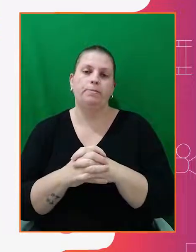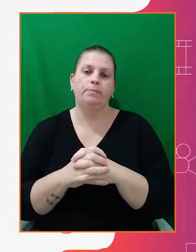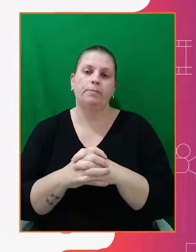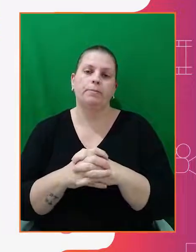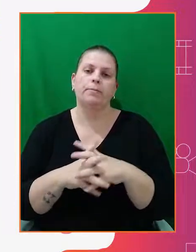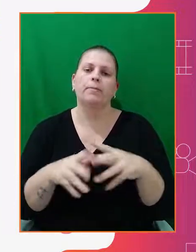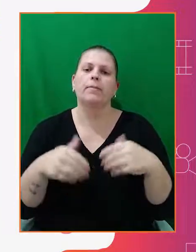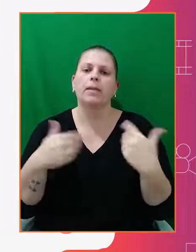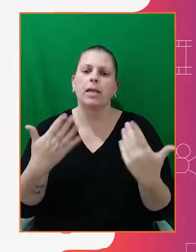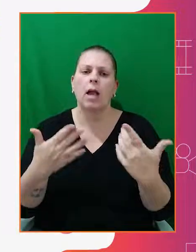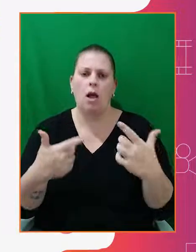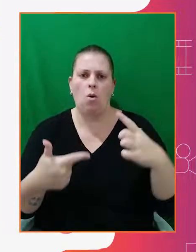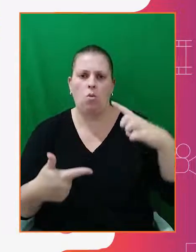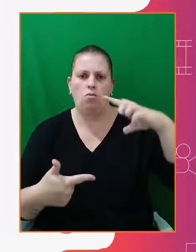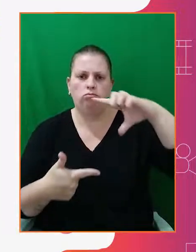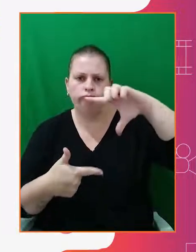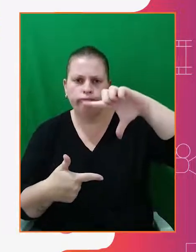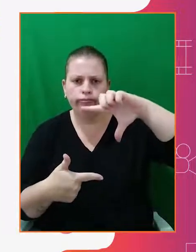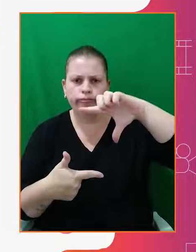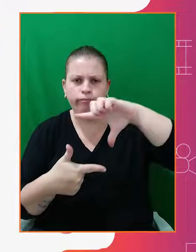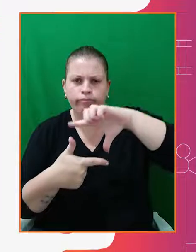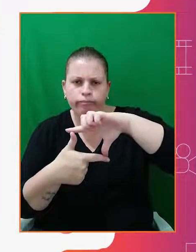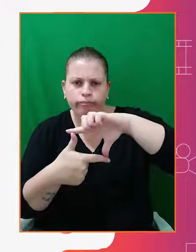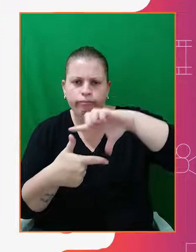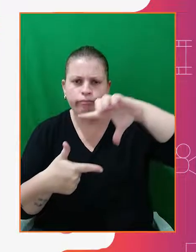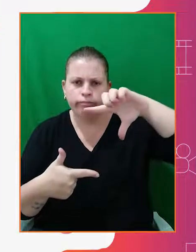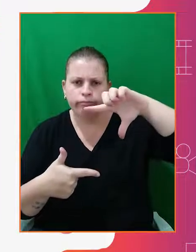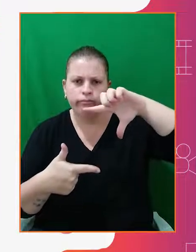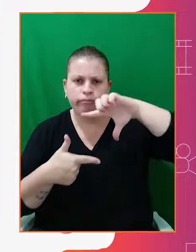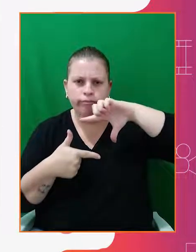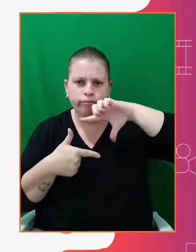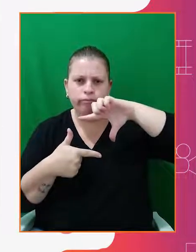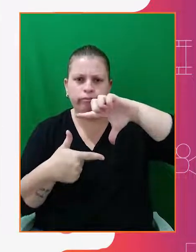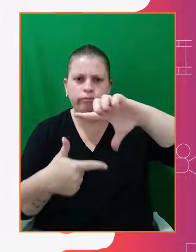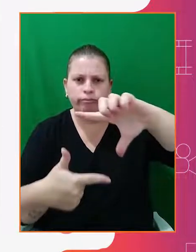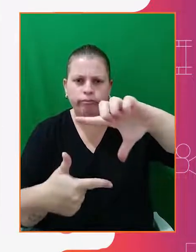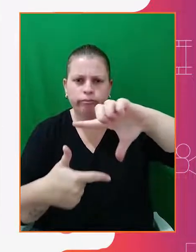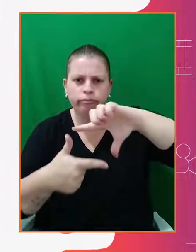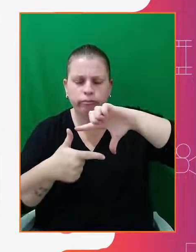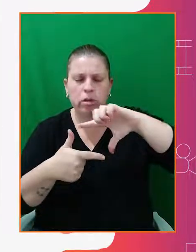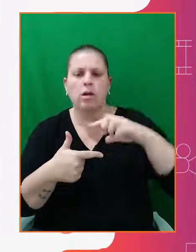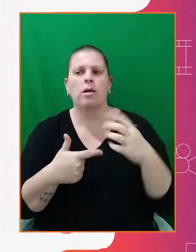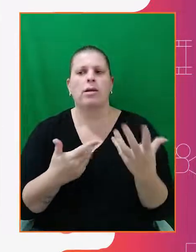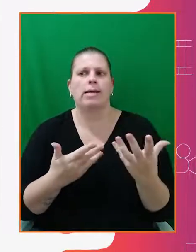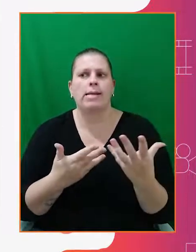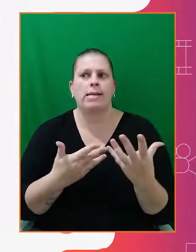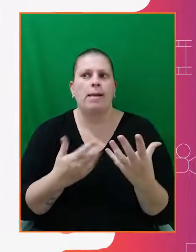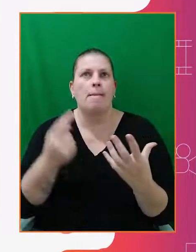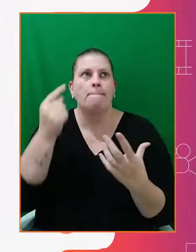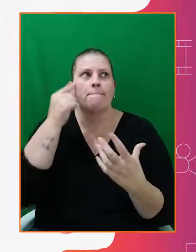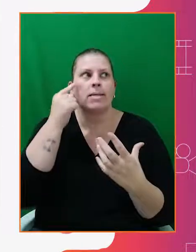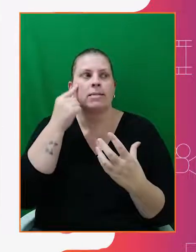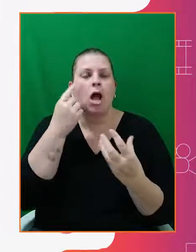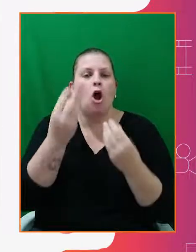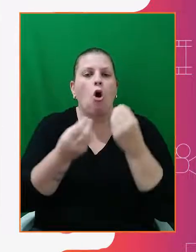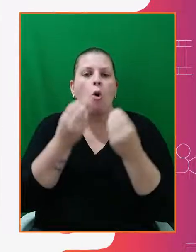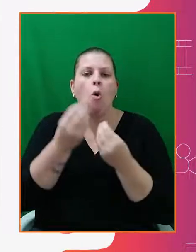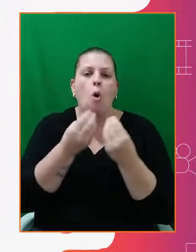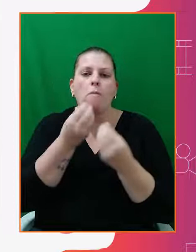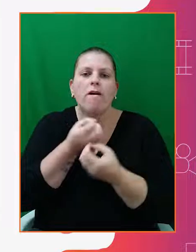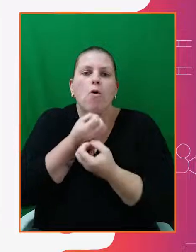sobre esse tema. Então, decidir o que enquadrar e o que vai fazer parte da animação em cada momento é pensar